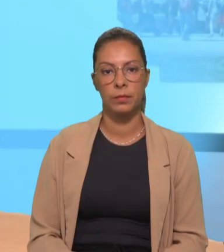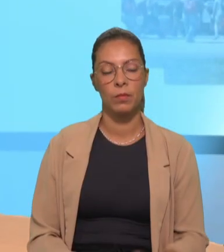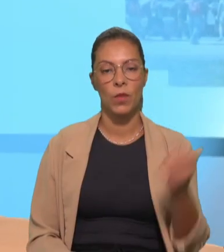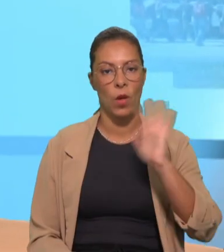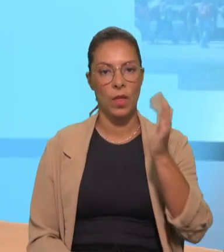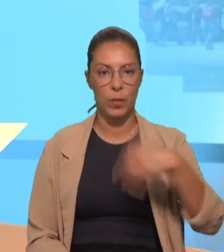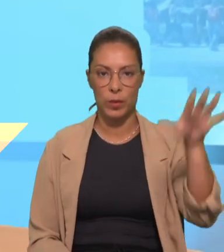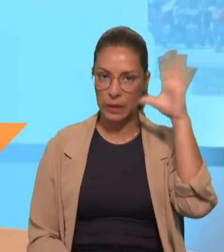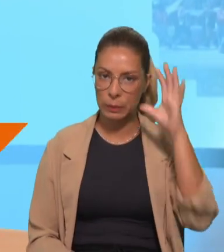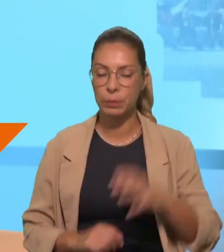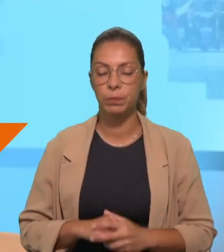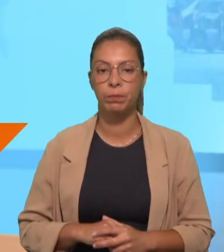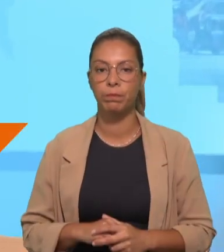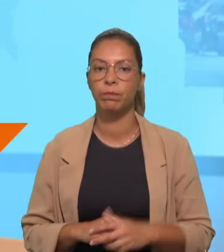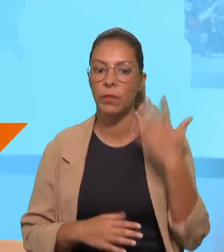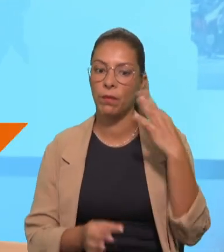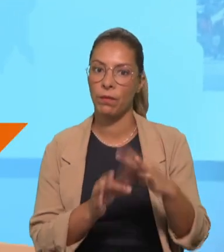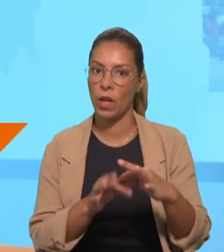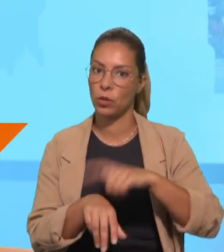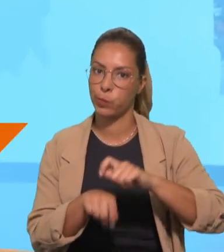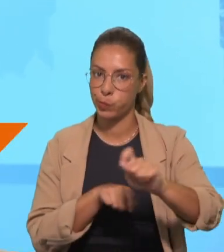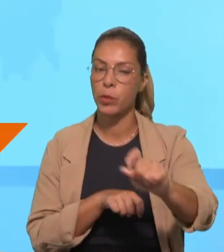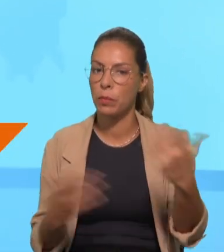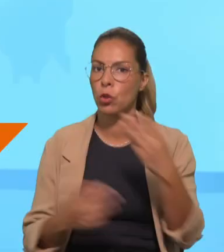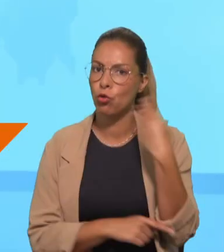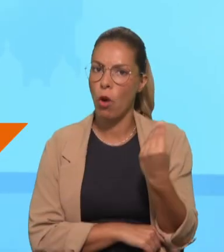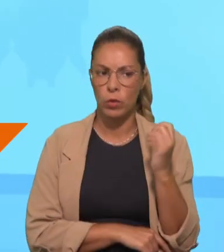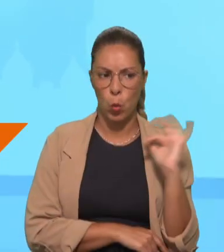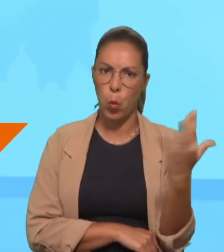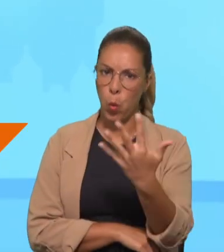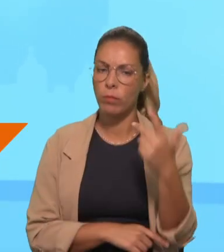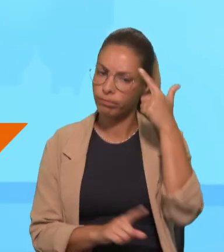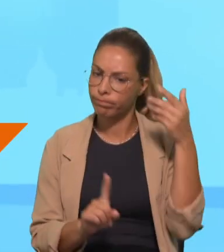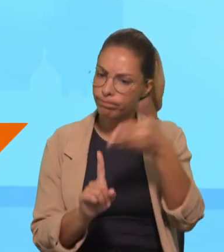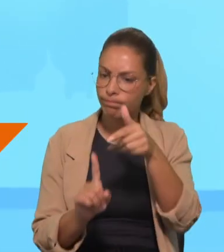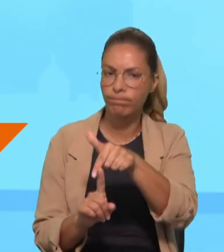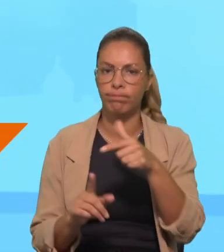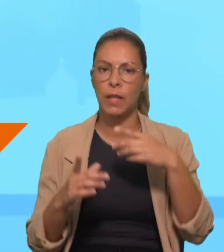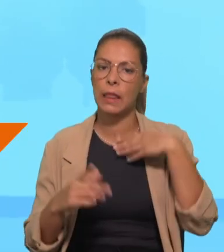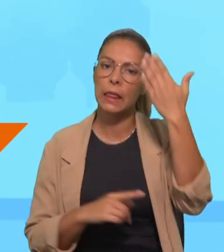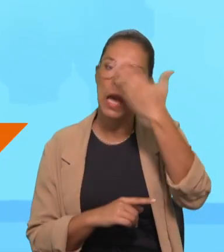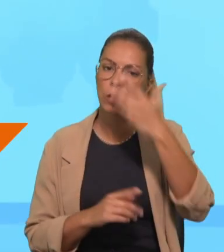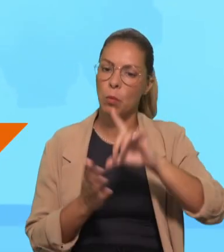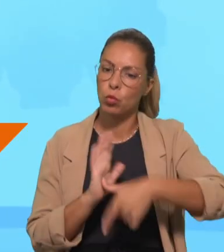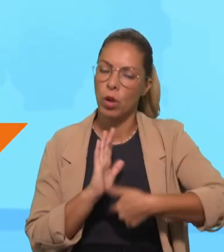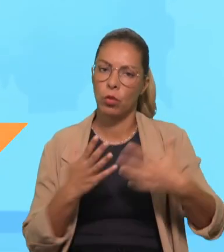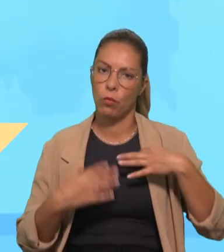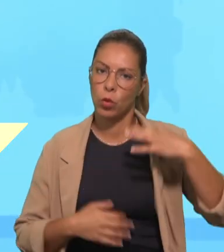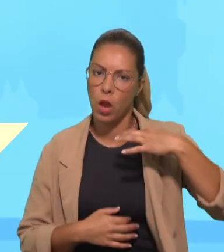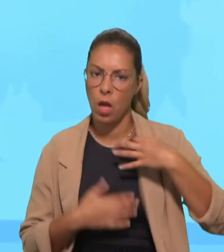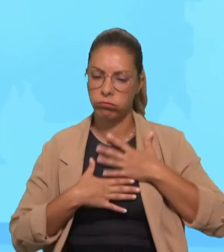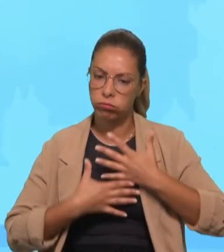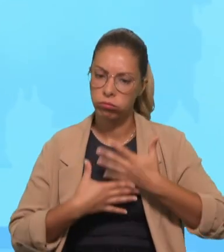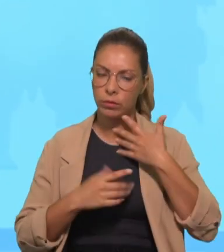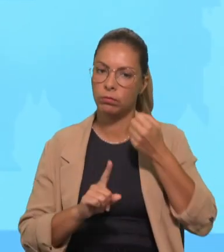Olá, uma boa tarde. Em tempo de férias, são muitos os jovens que dedicam alguns dos seus dias em projetos de voluntariado e missão. Vamos